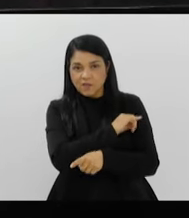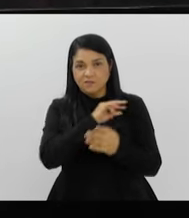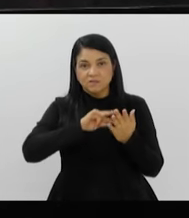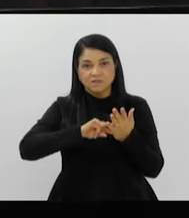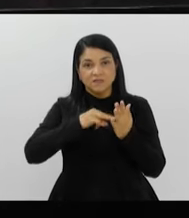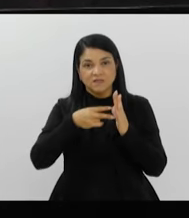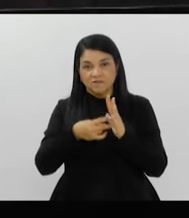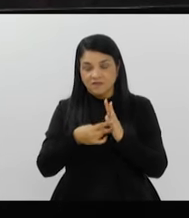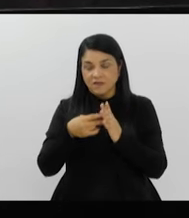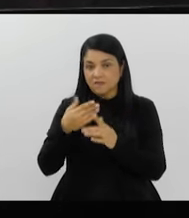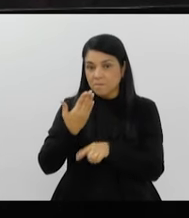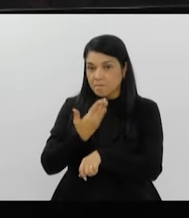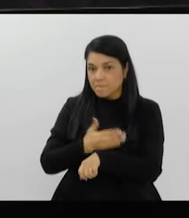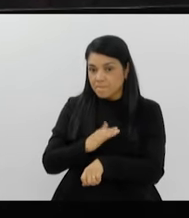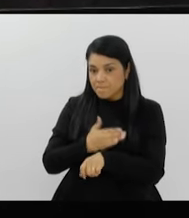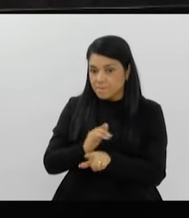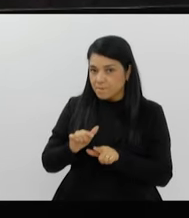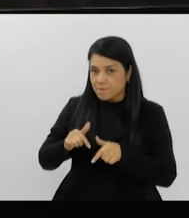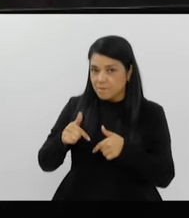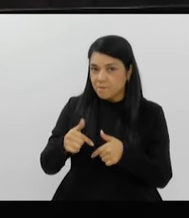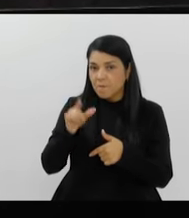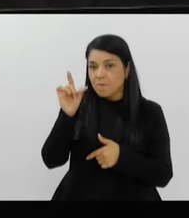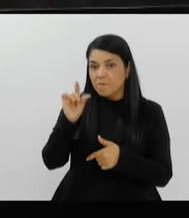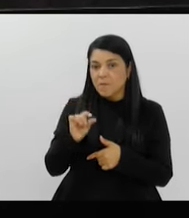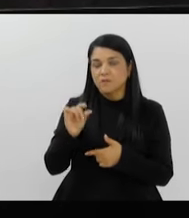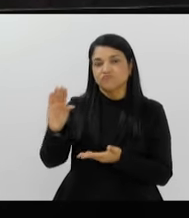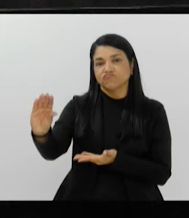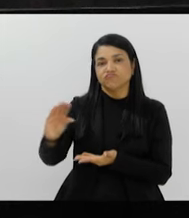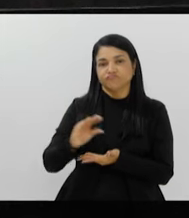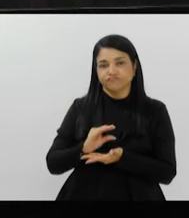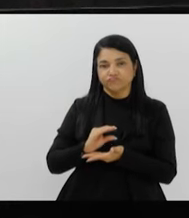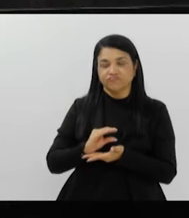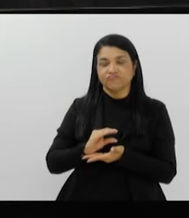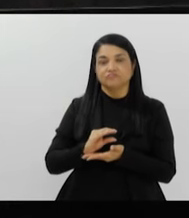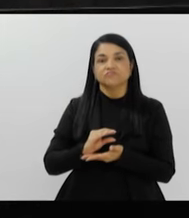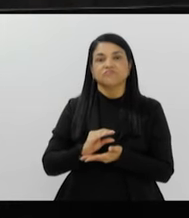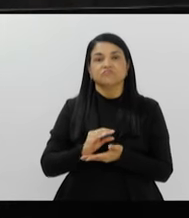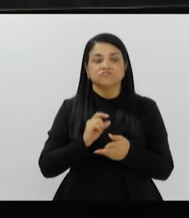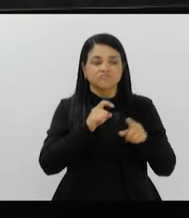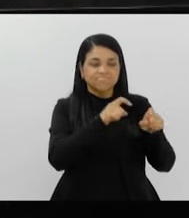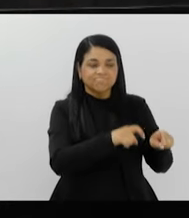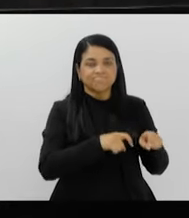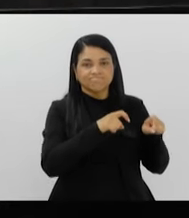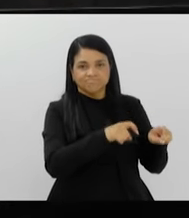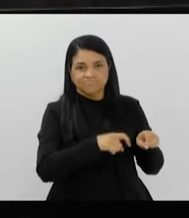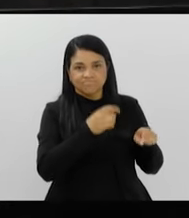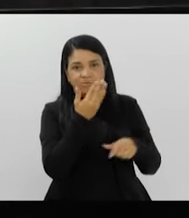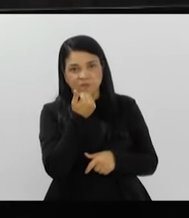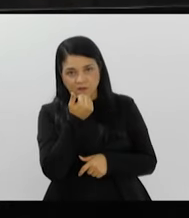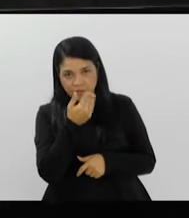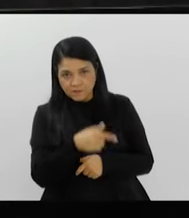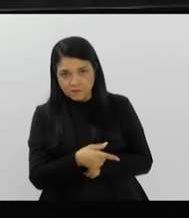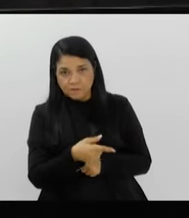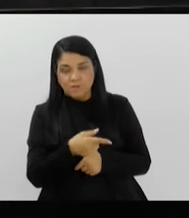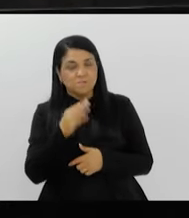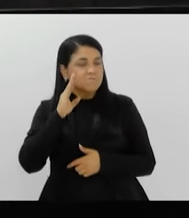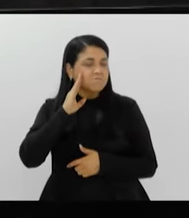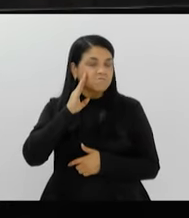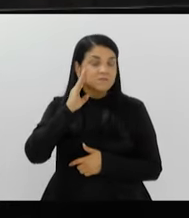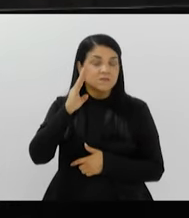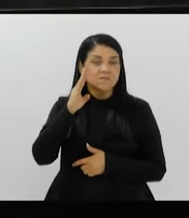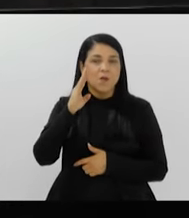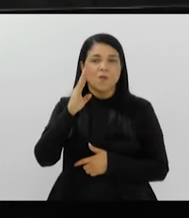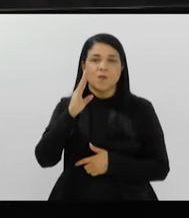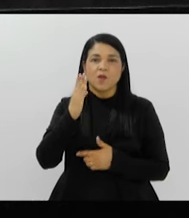na prática, menos recursos para a nossa produção de alimentos, algo tão fundamental para o combate